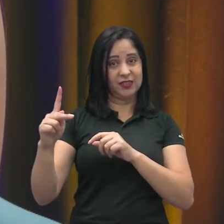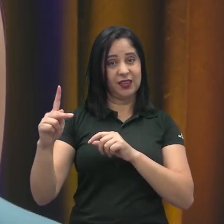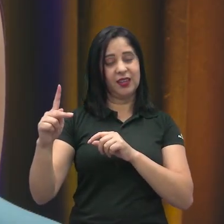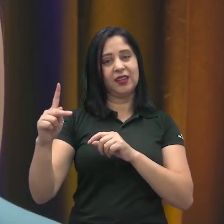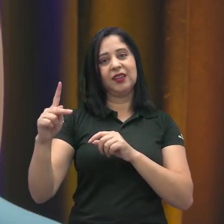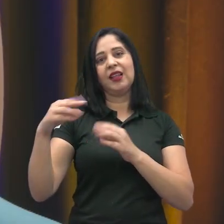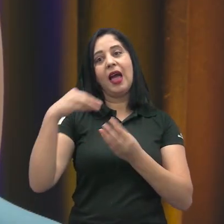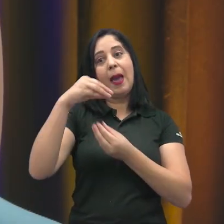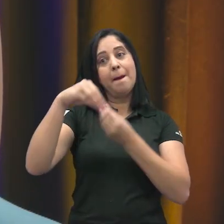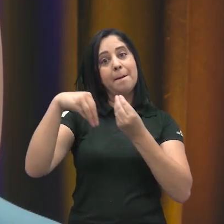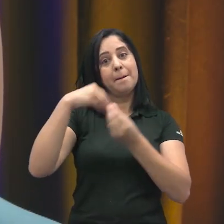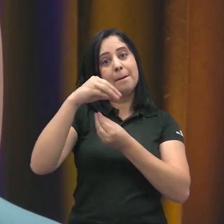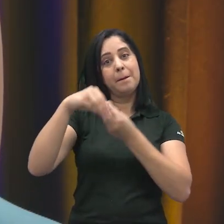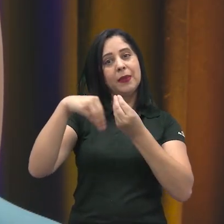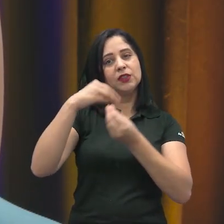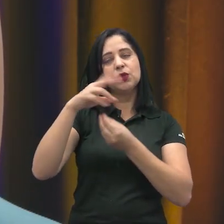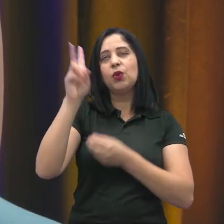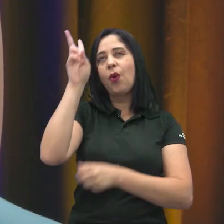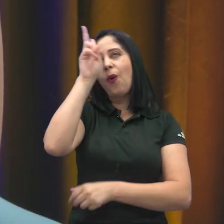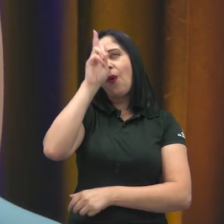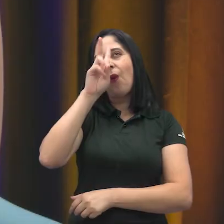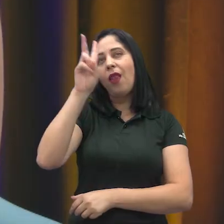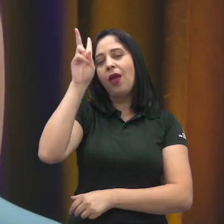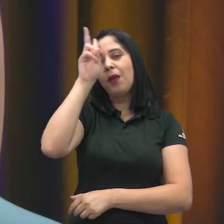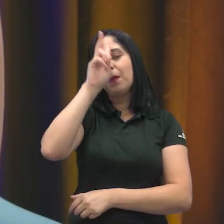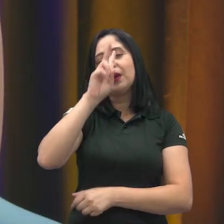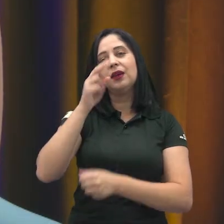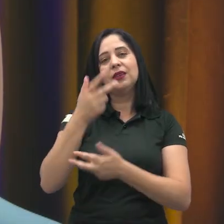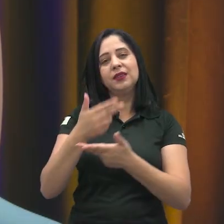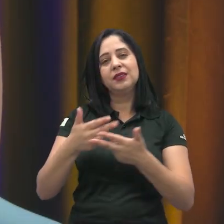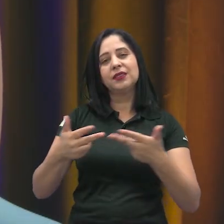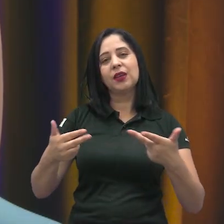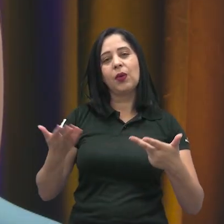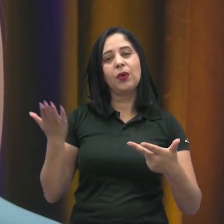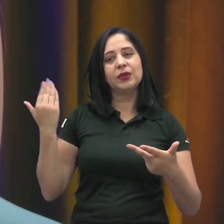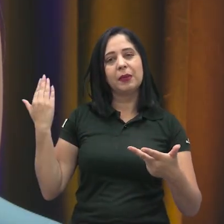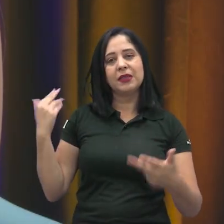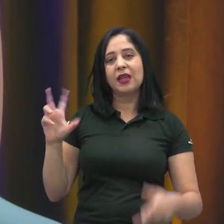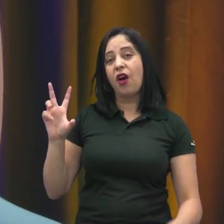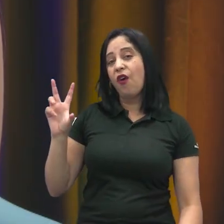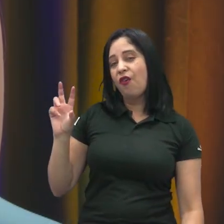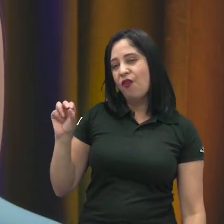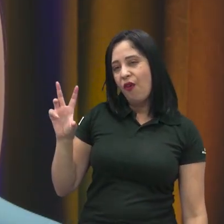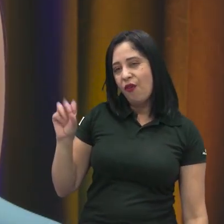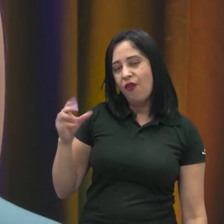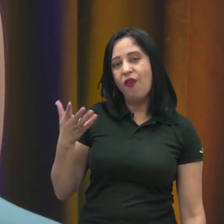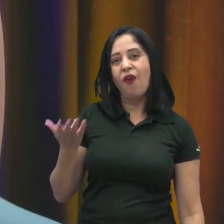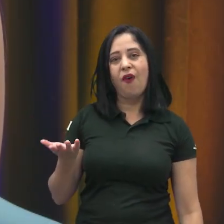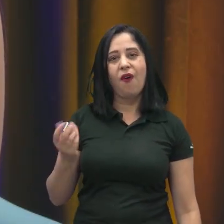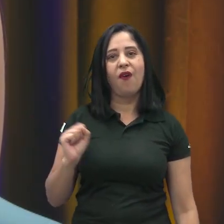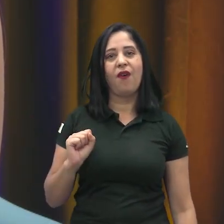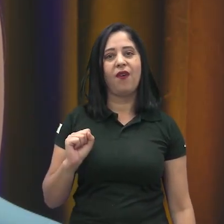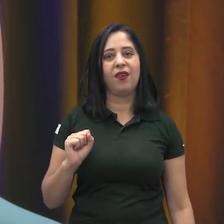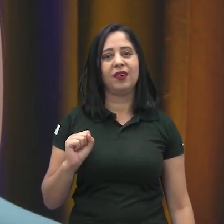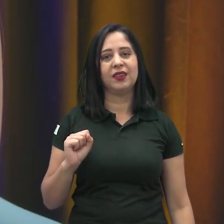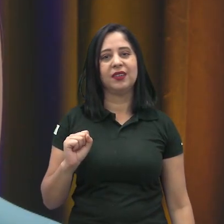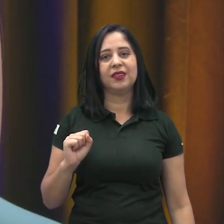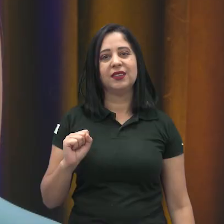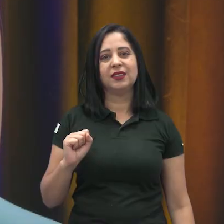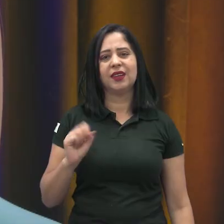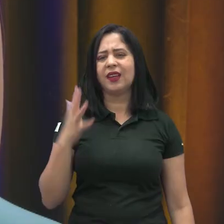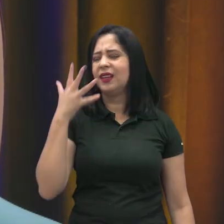vendo? E ela juntou as memórias da... que foi da toalhinha, da avó, tá vendo?